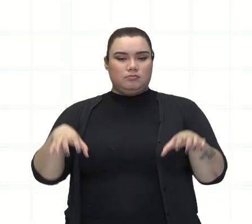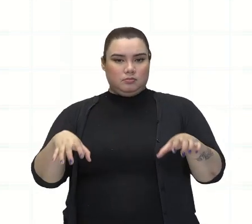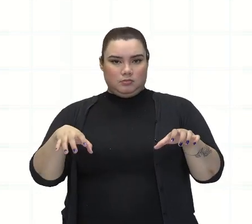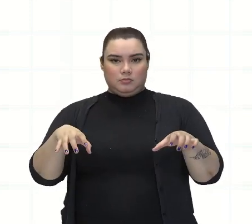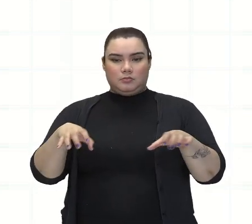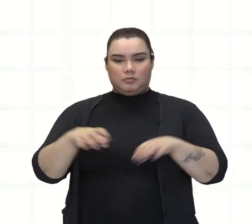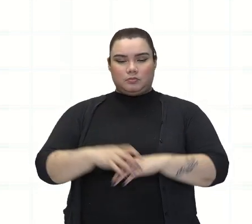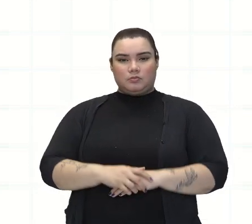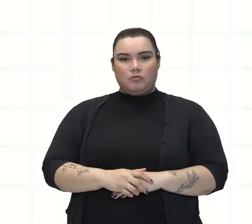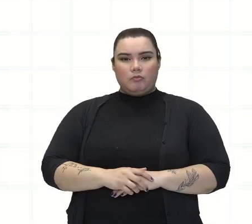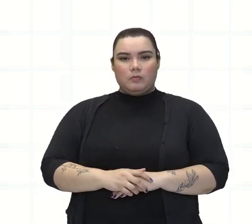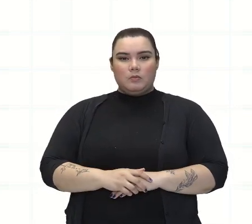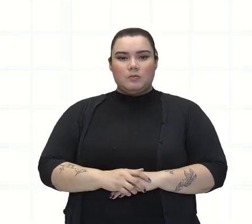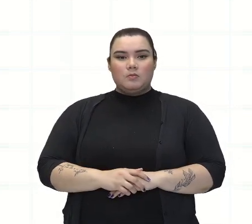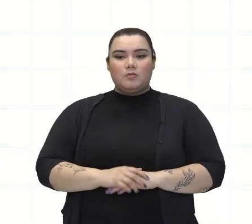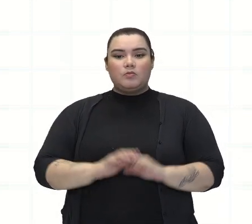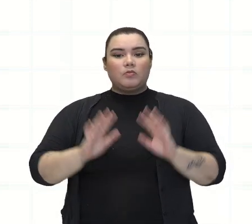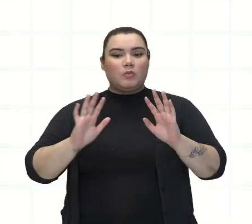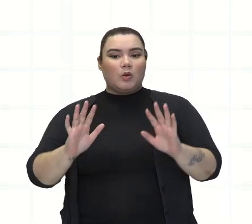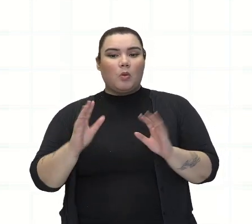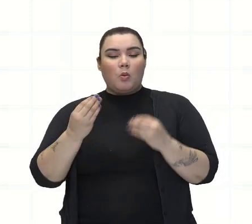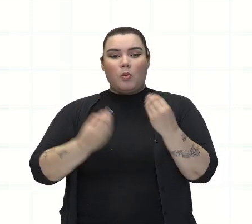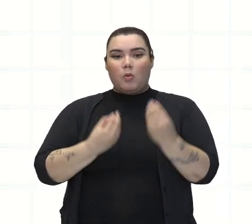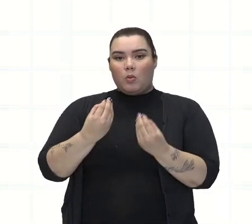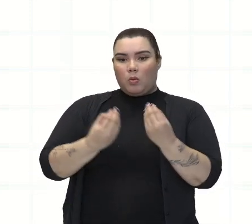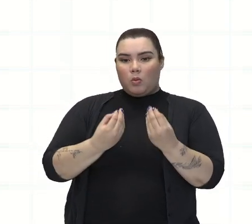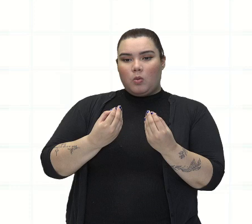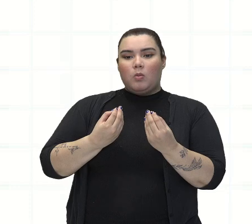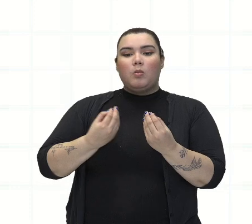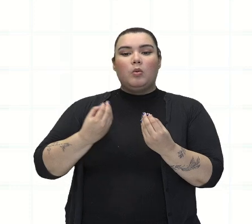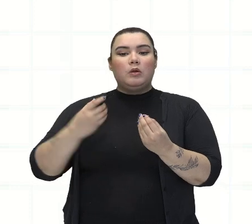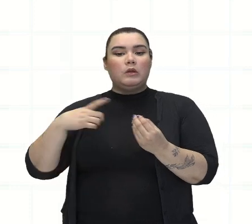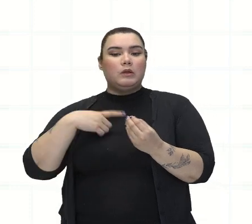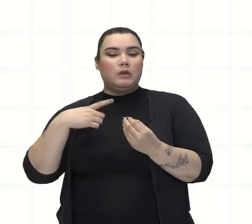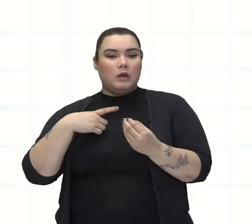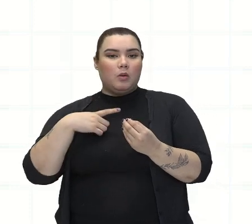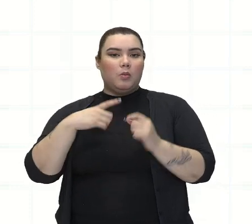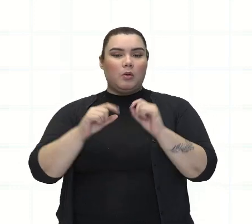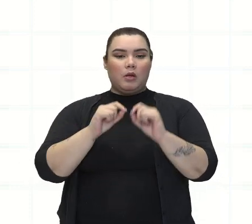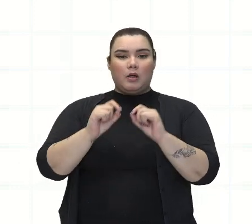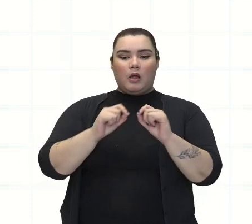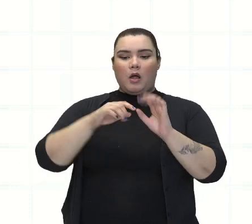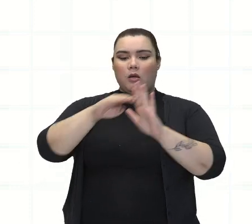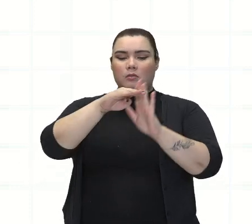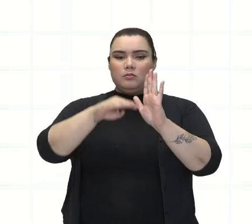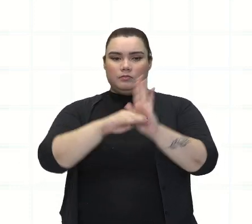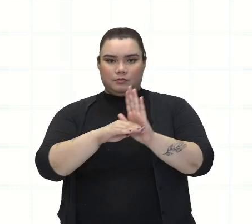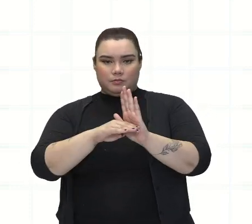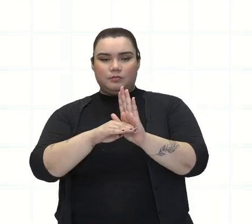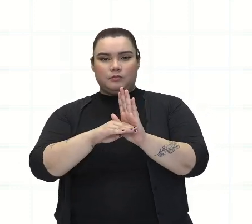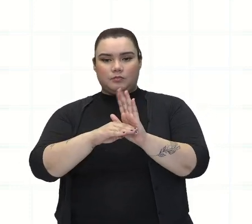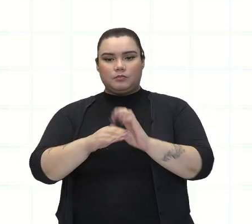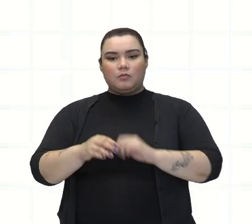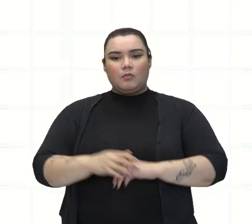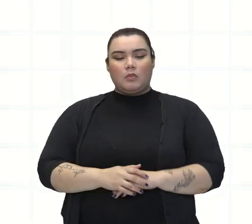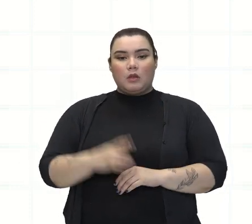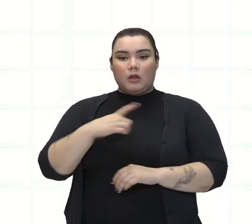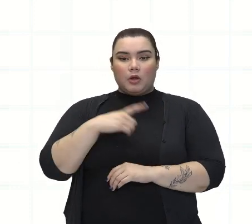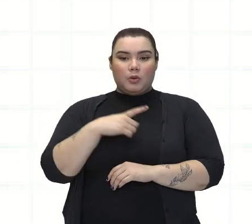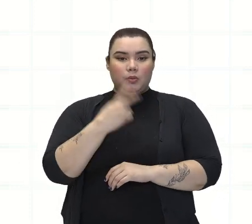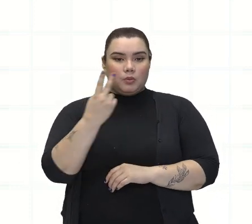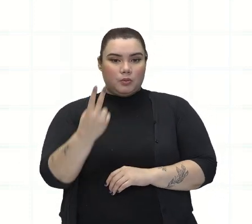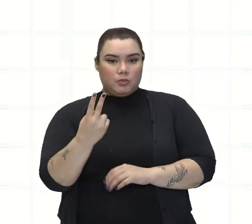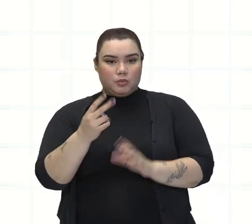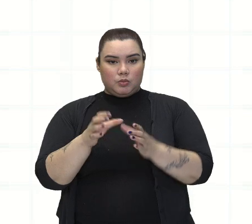subdivididos? Ou seja, como, turma, eles estão classificados, né? Então, nós temos dois